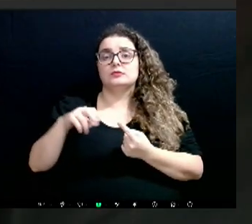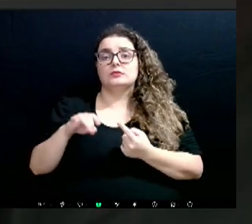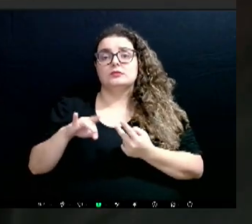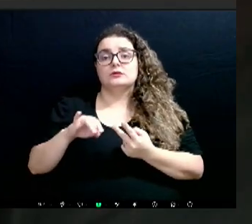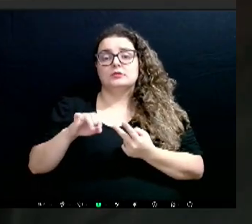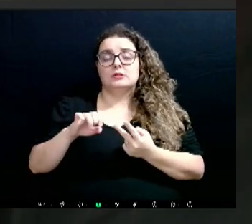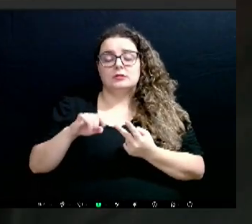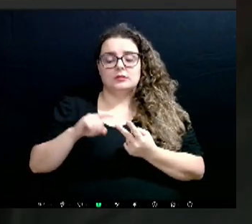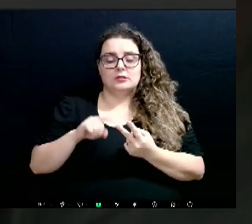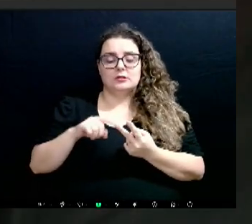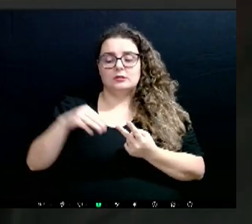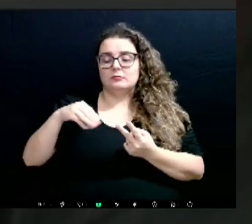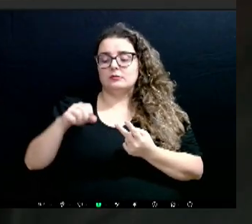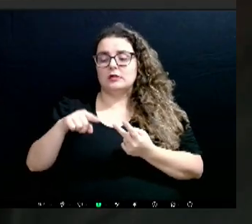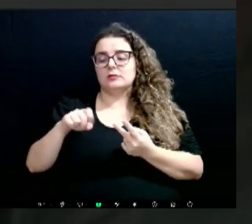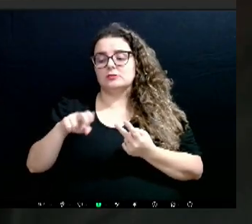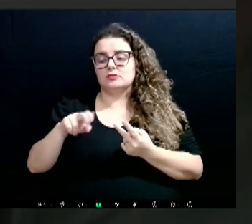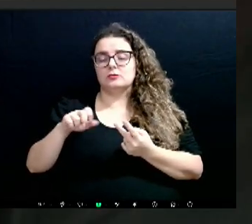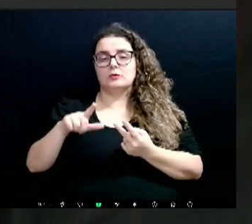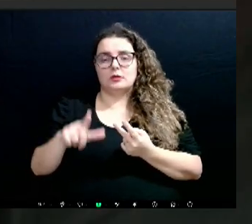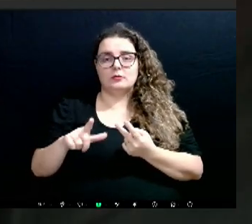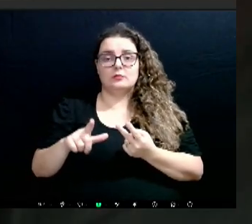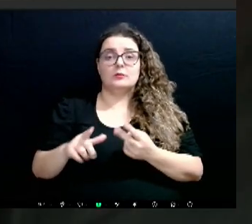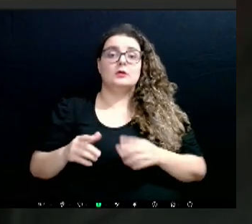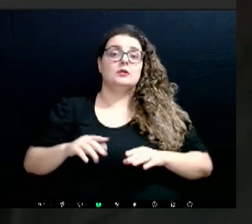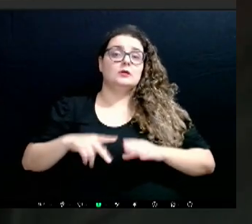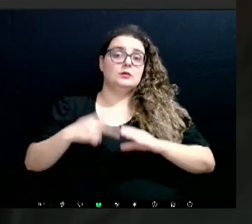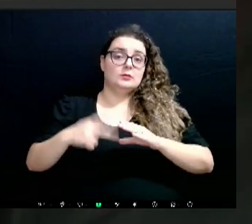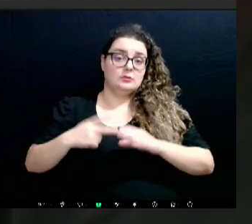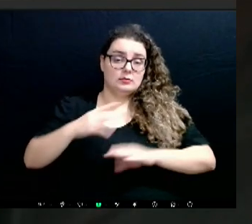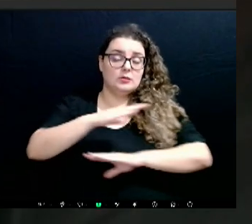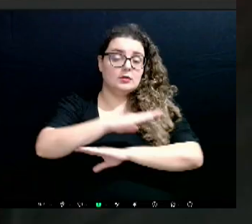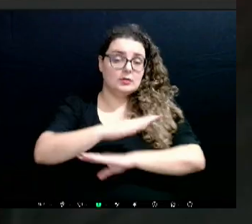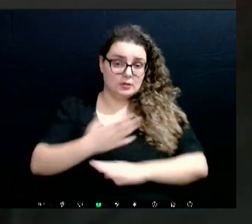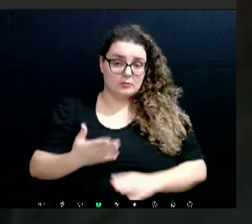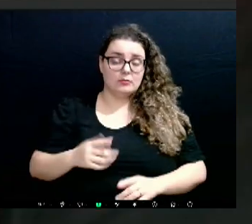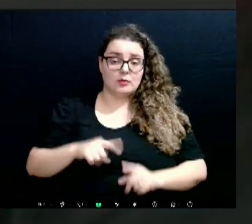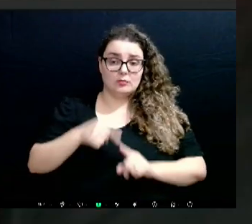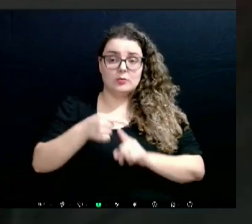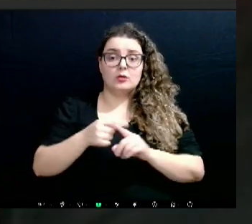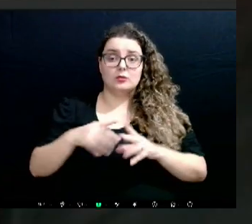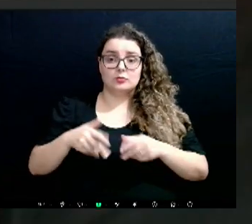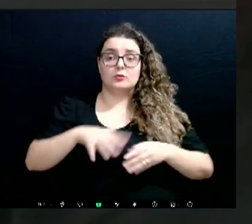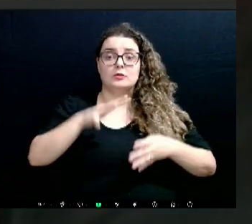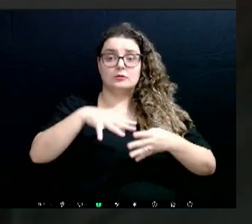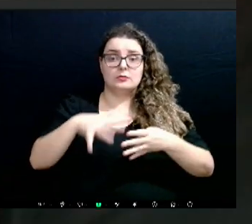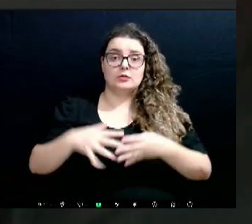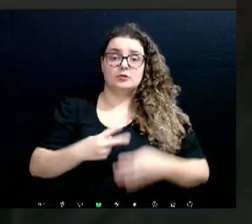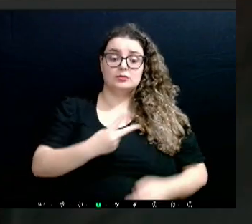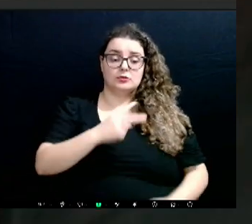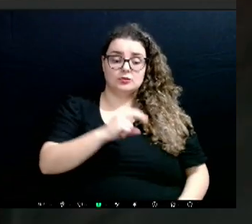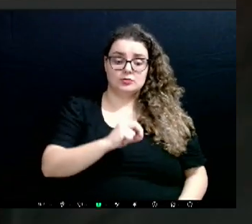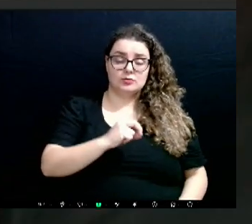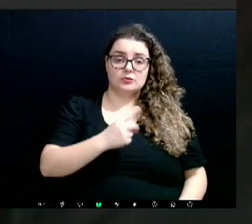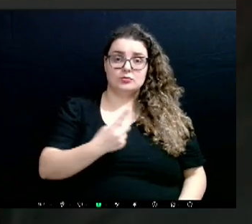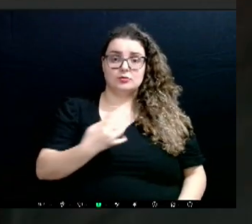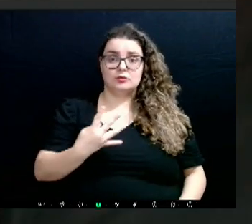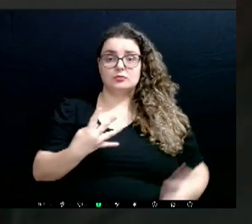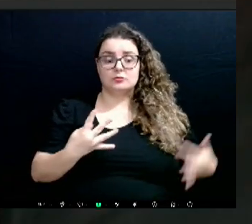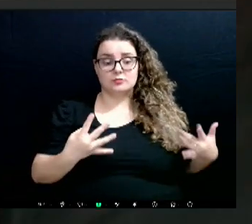Com isso, a Câmara mantém um histórico positivo. Todas as contas desde 2014